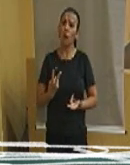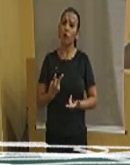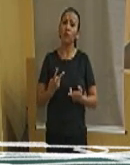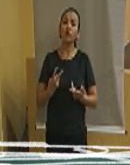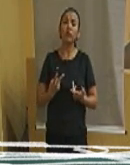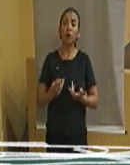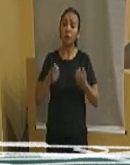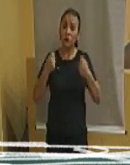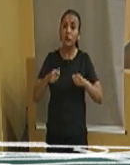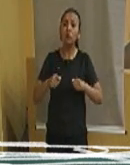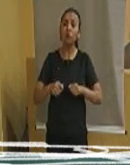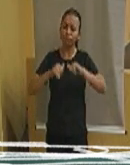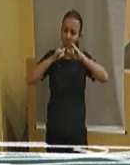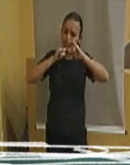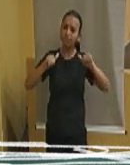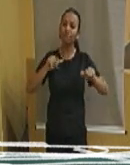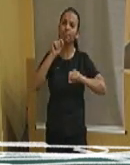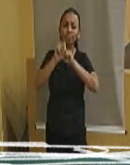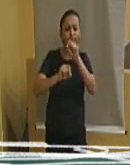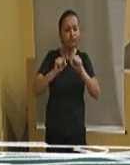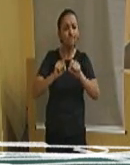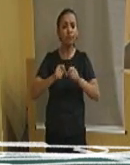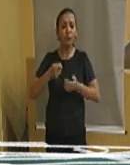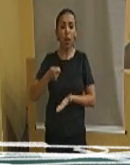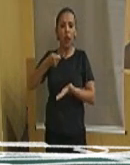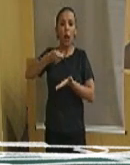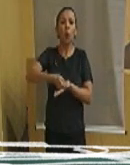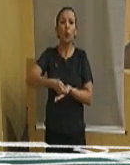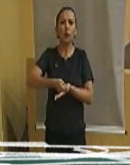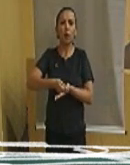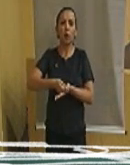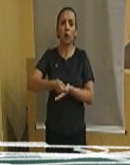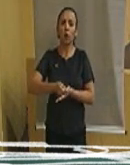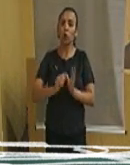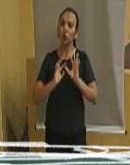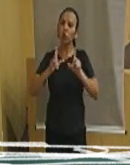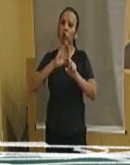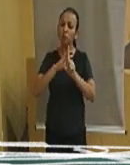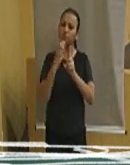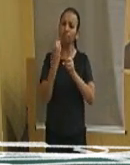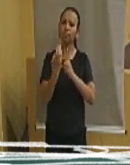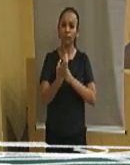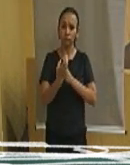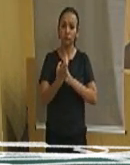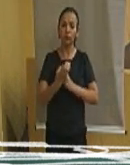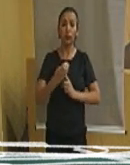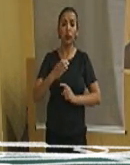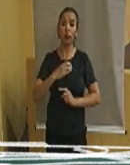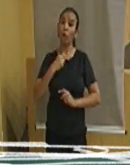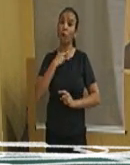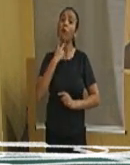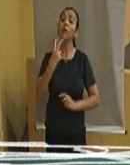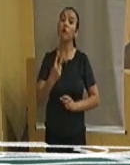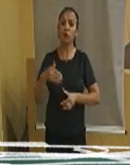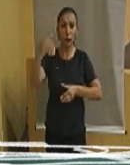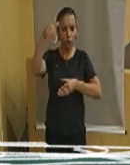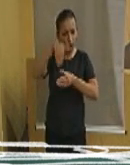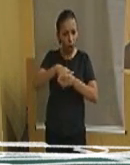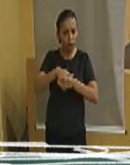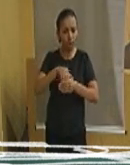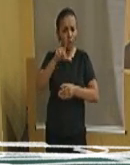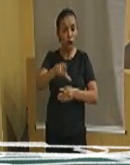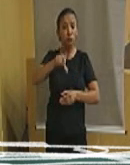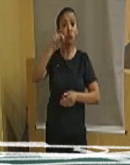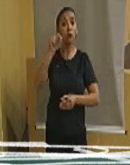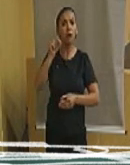defender categoricamente a relevância de toda a comunidade ter voz e voto e decidir os rumos